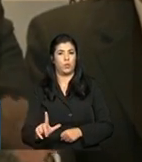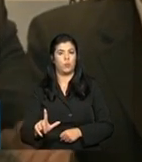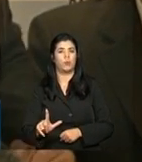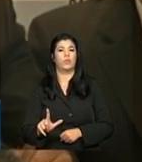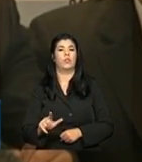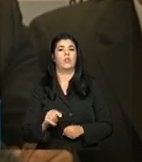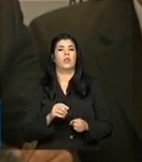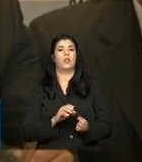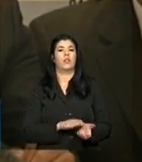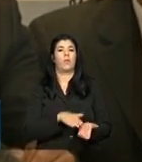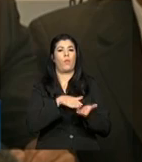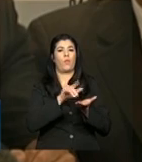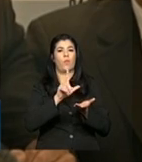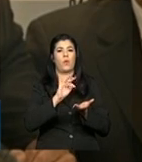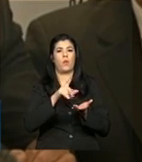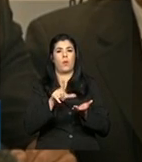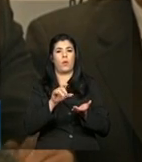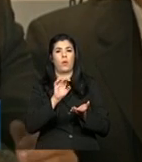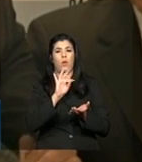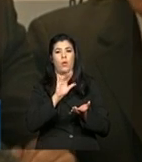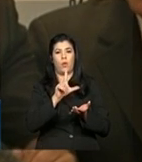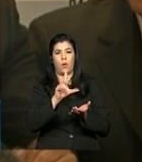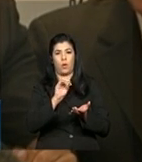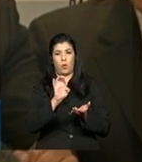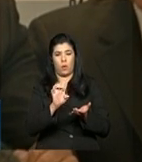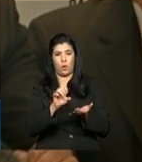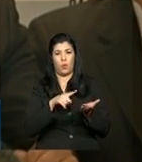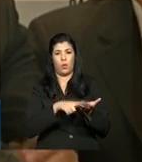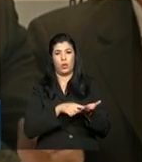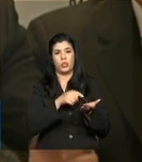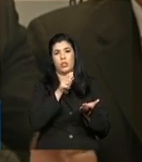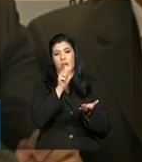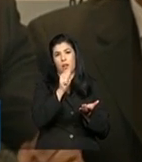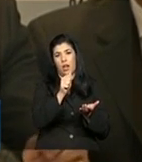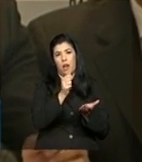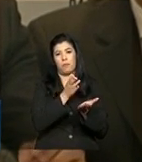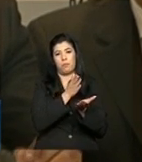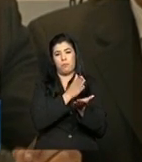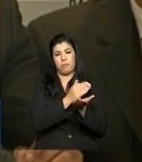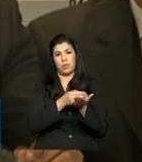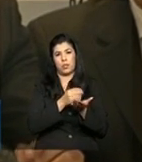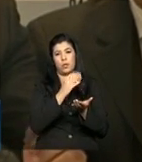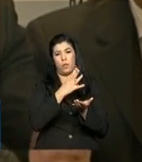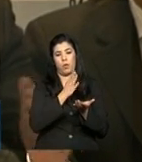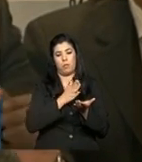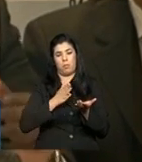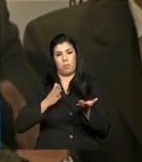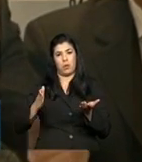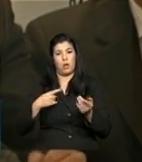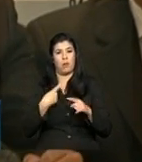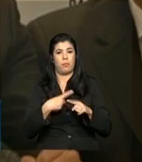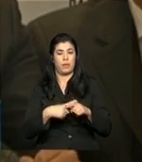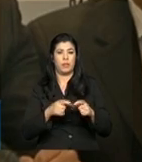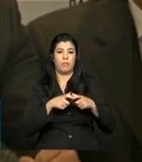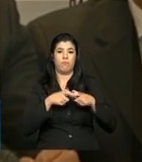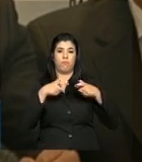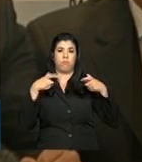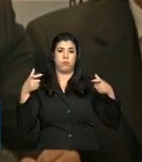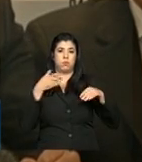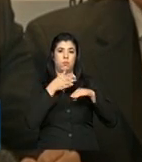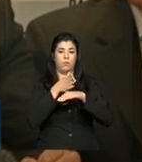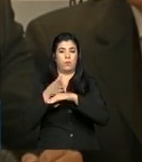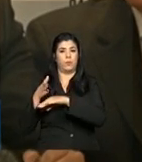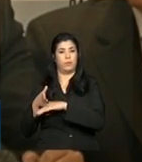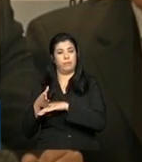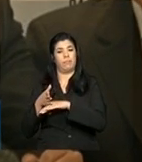lotes integrantes do lote, o sublote do lote A, né? Lote A, com 4 sublotes, devido ao volume de investimento.